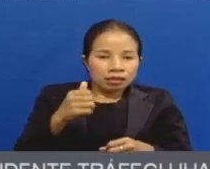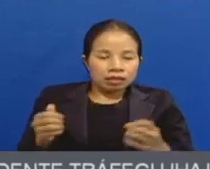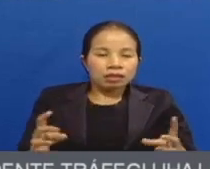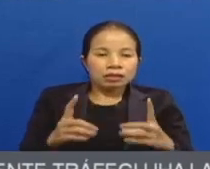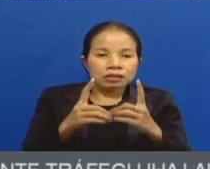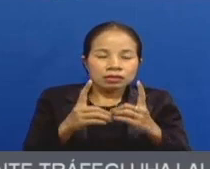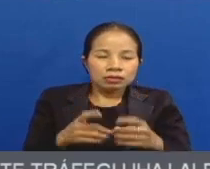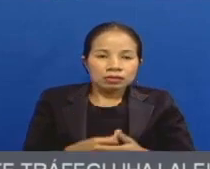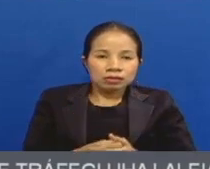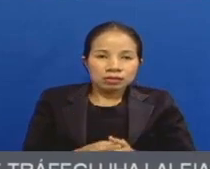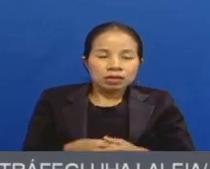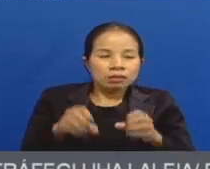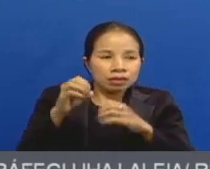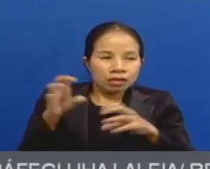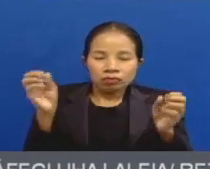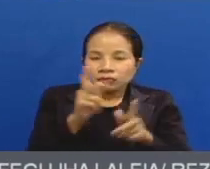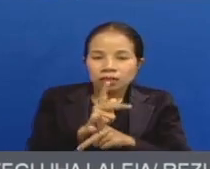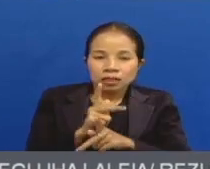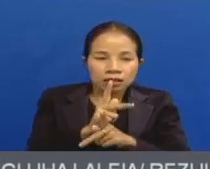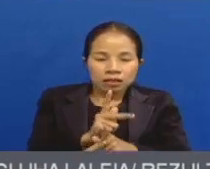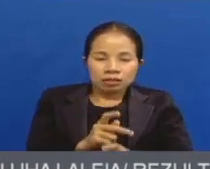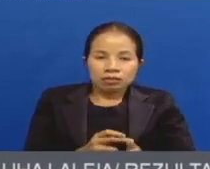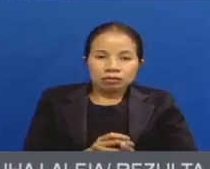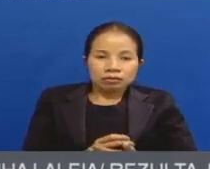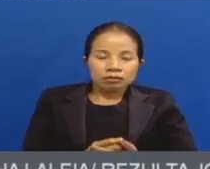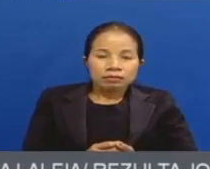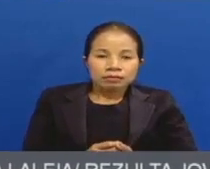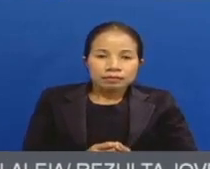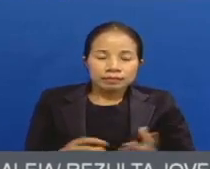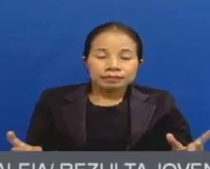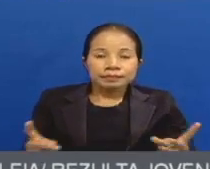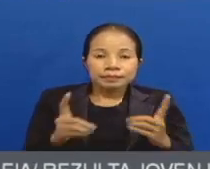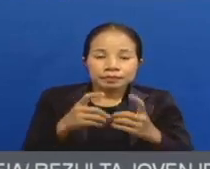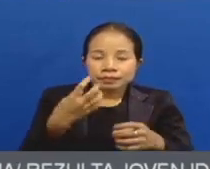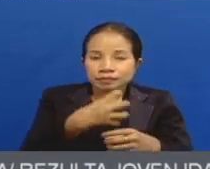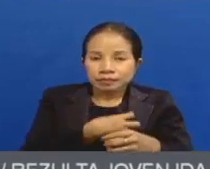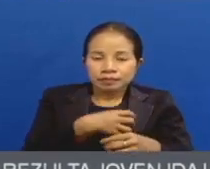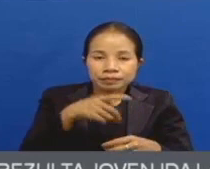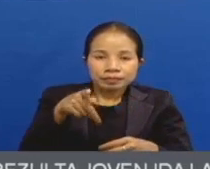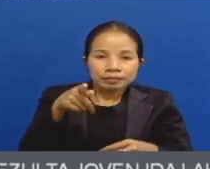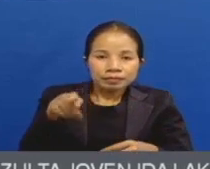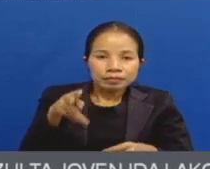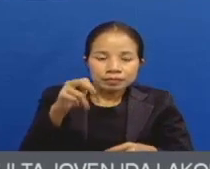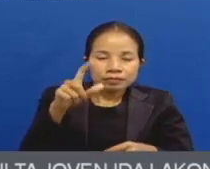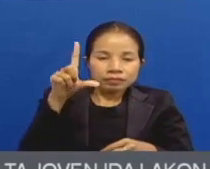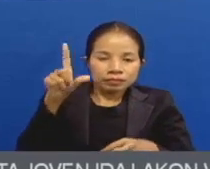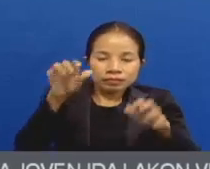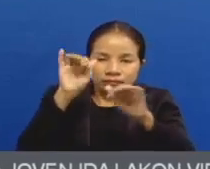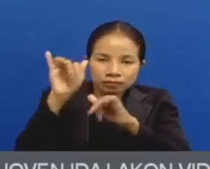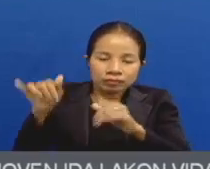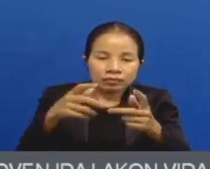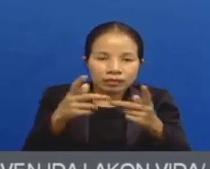Acontece acidente na Belacon Controlo. Hafui na acontecimento ne. Polícia Nacional Timor-Leste toqueda si hafati